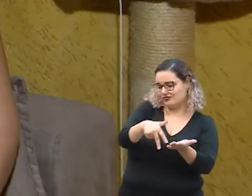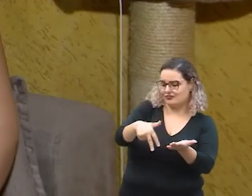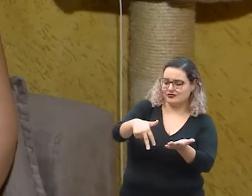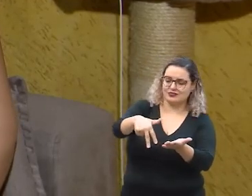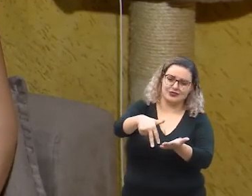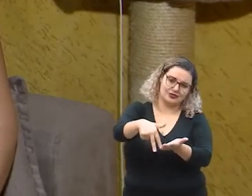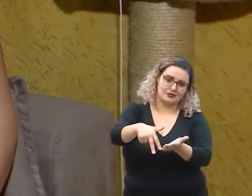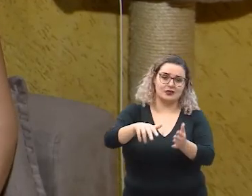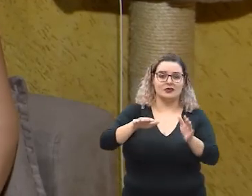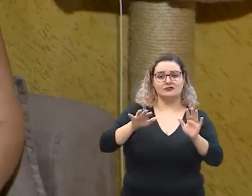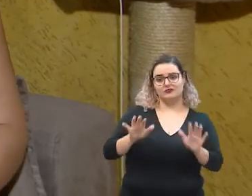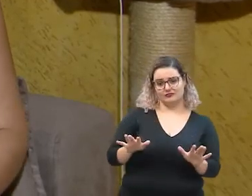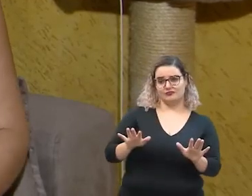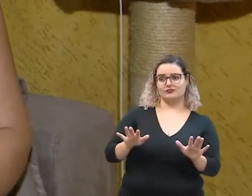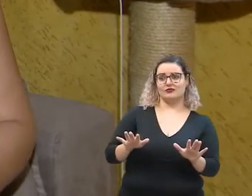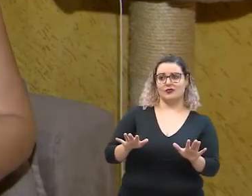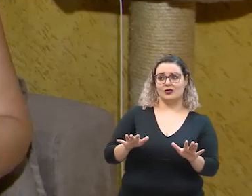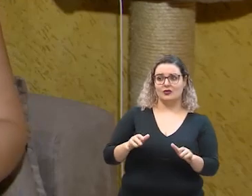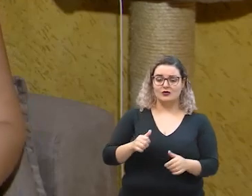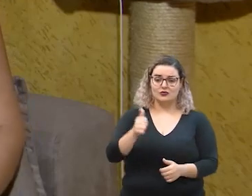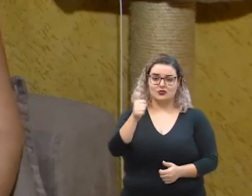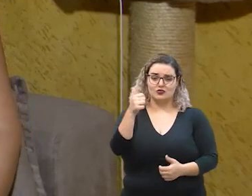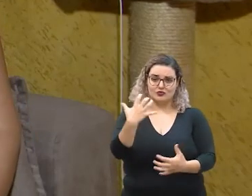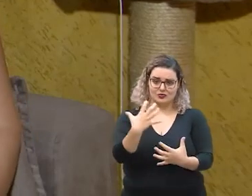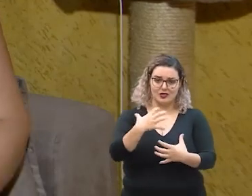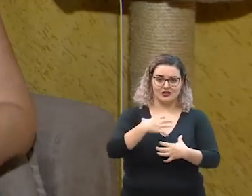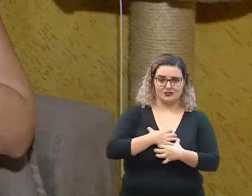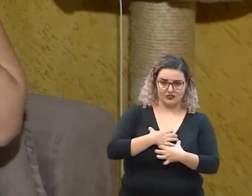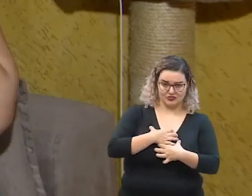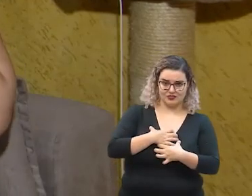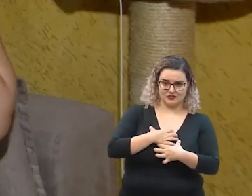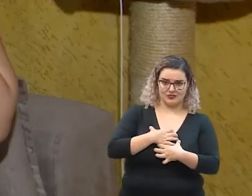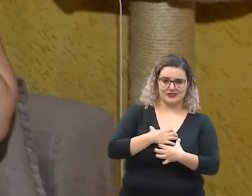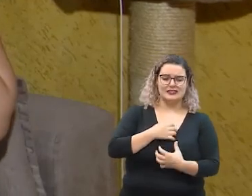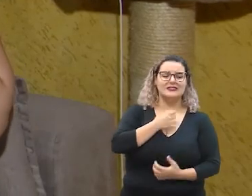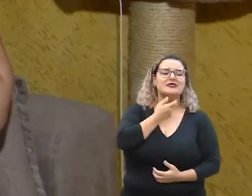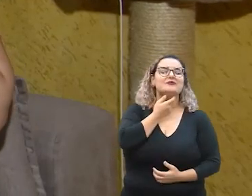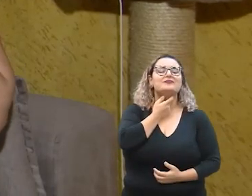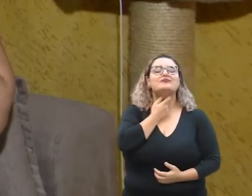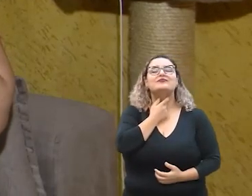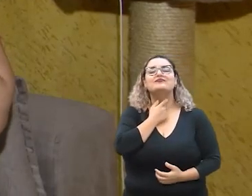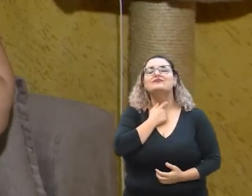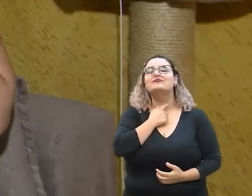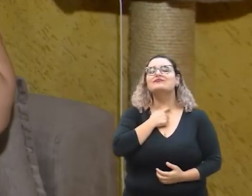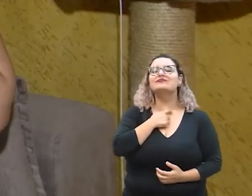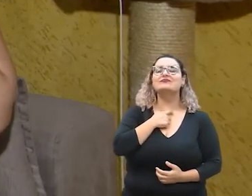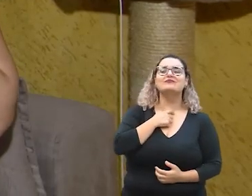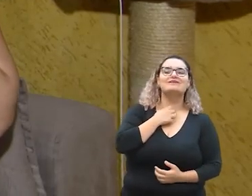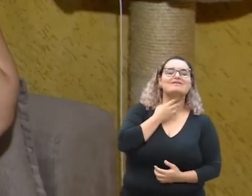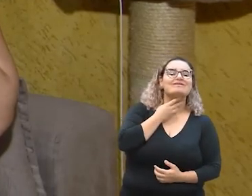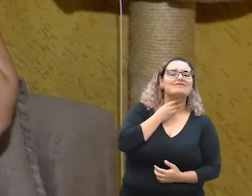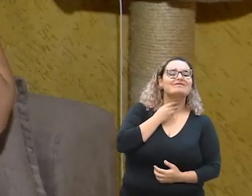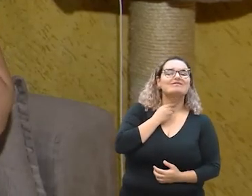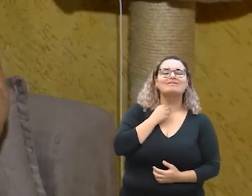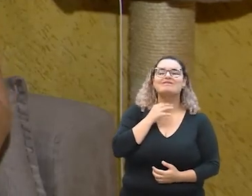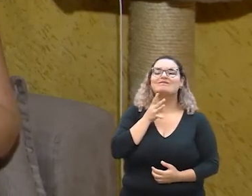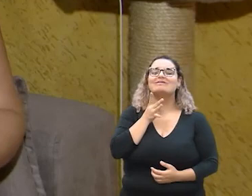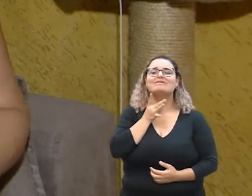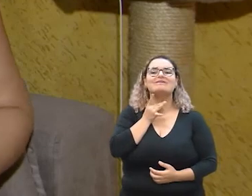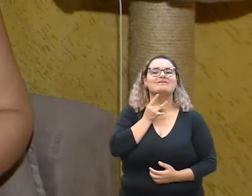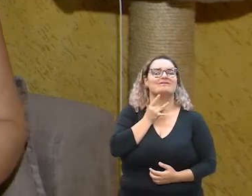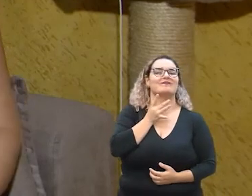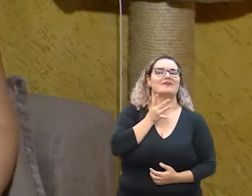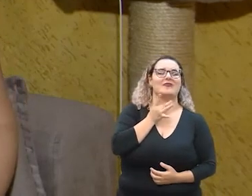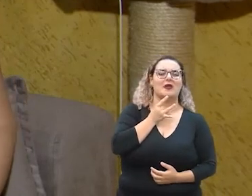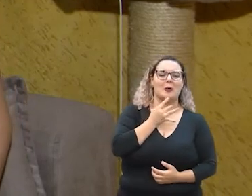né? Então, os primeiros sintomas foram a garganta, né, um pouco como se